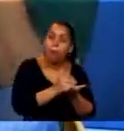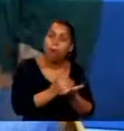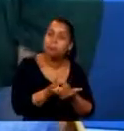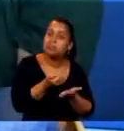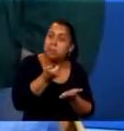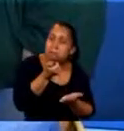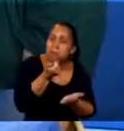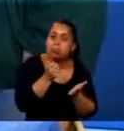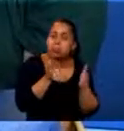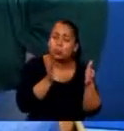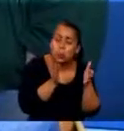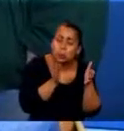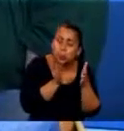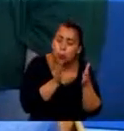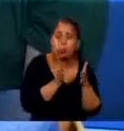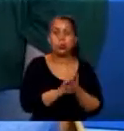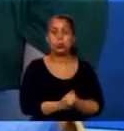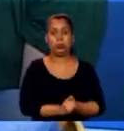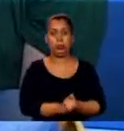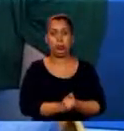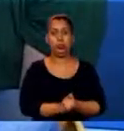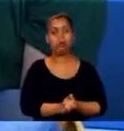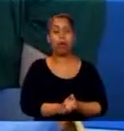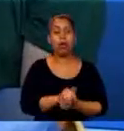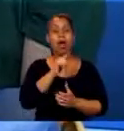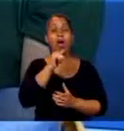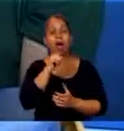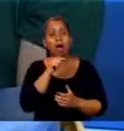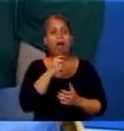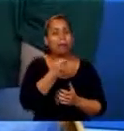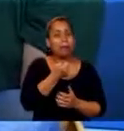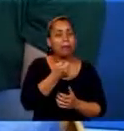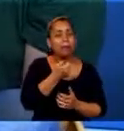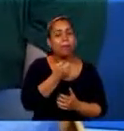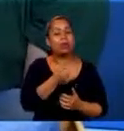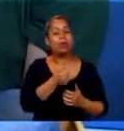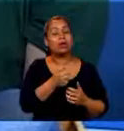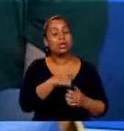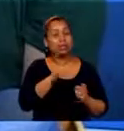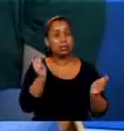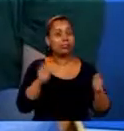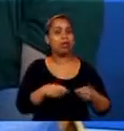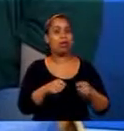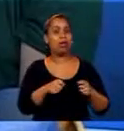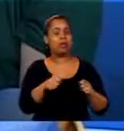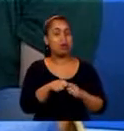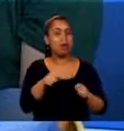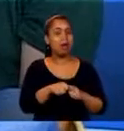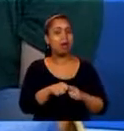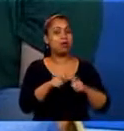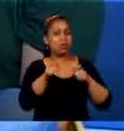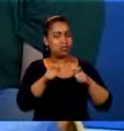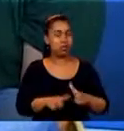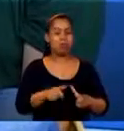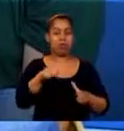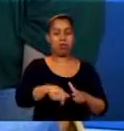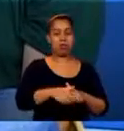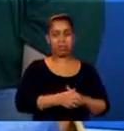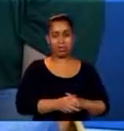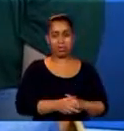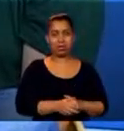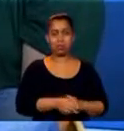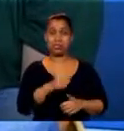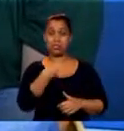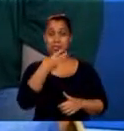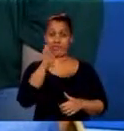nunca começa grande, ele começa pequeno. Então, são os pequenos mananciais, as pequenas nascentes, que formam essas represas aqui, onde é